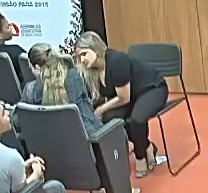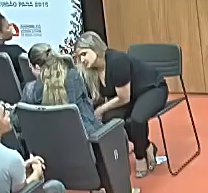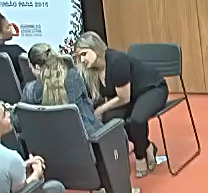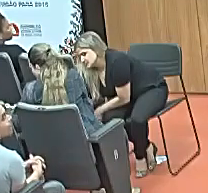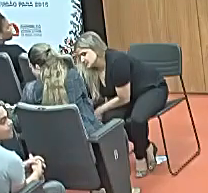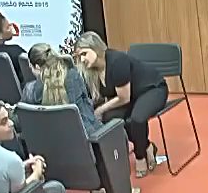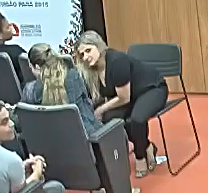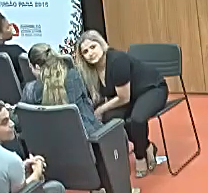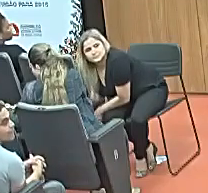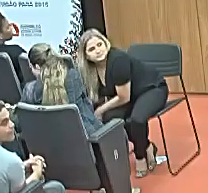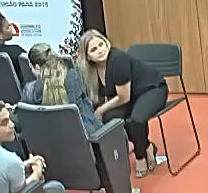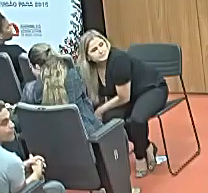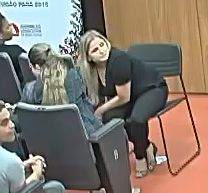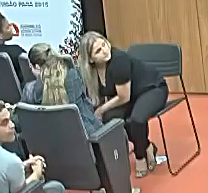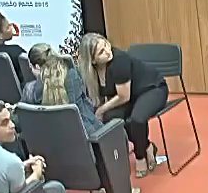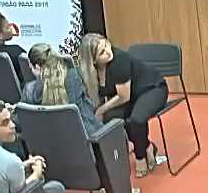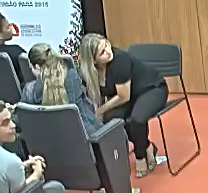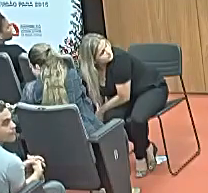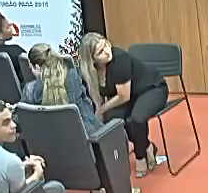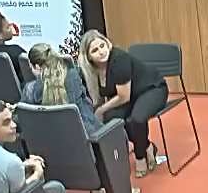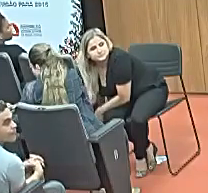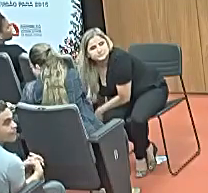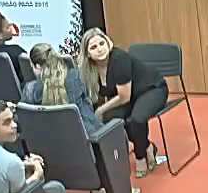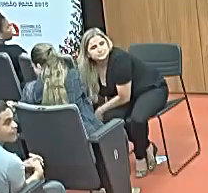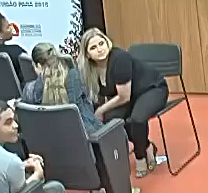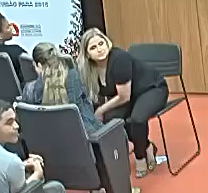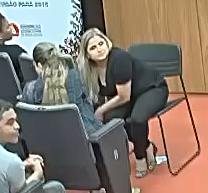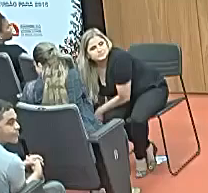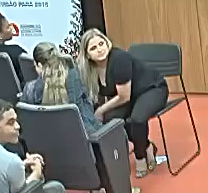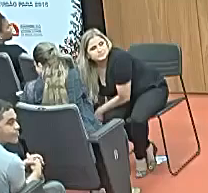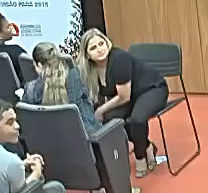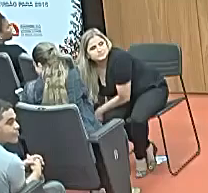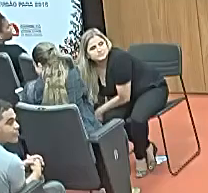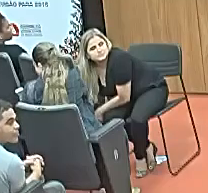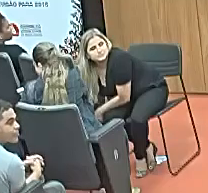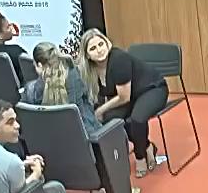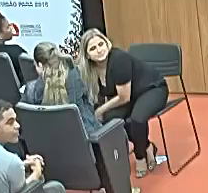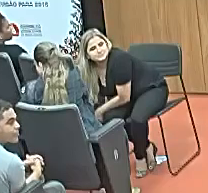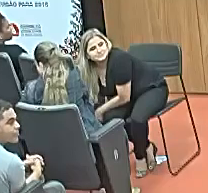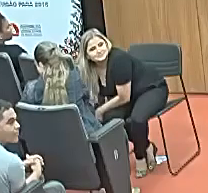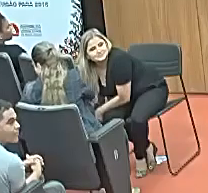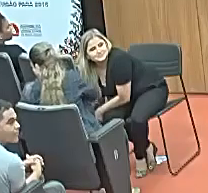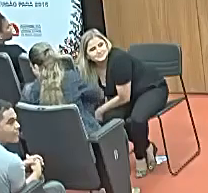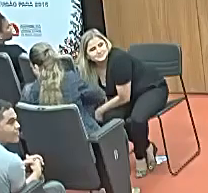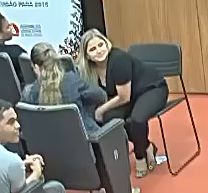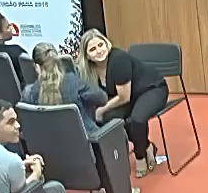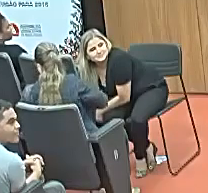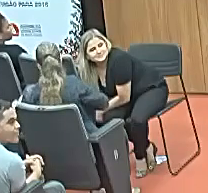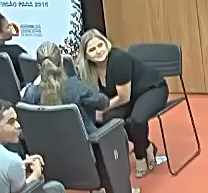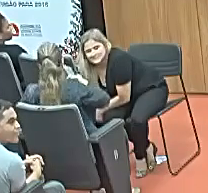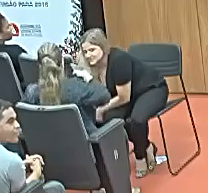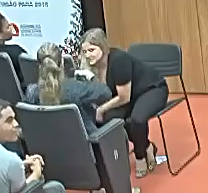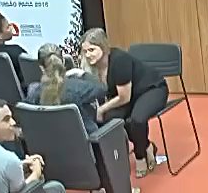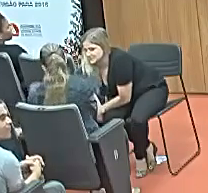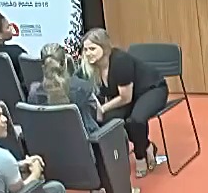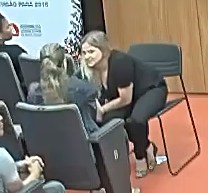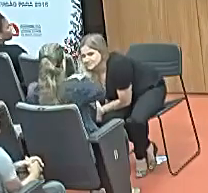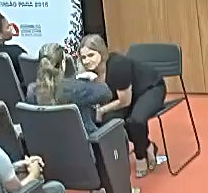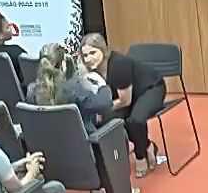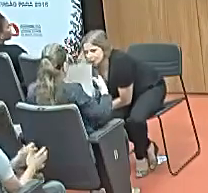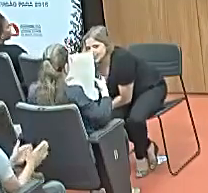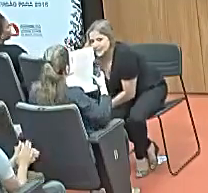deputado federal eleito views da fetaemg por gentileza vistas nos faz essas companhias aqui